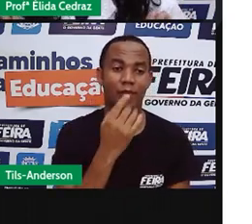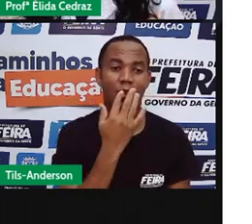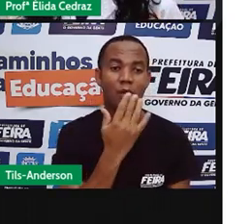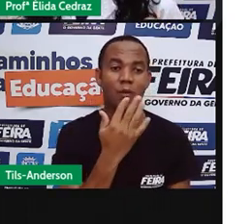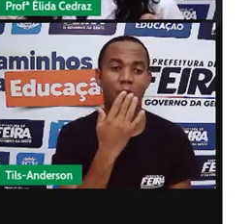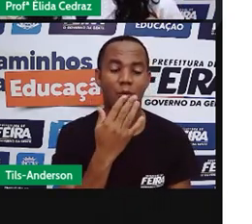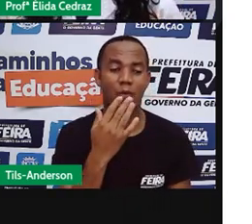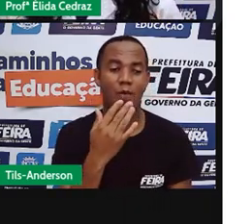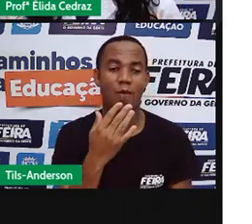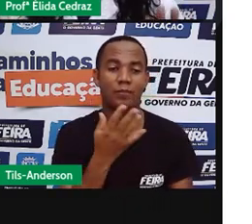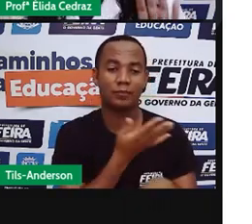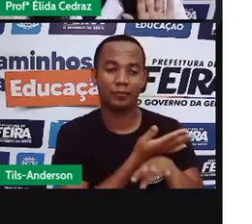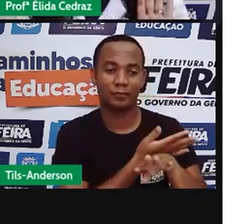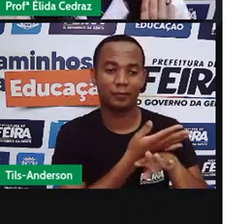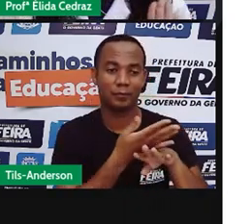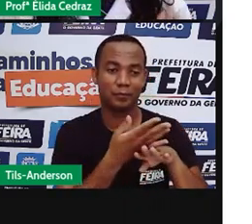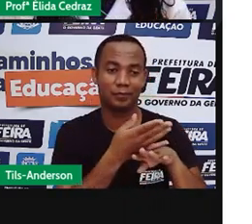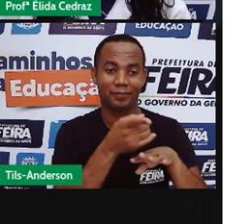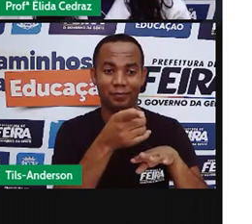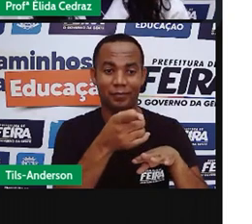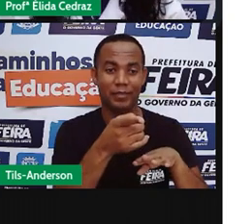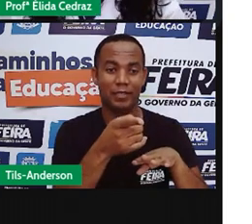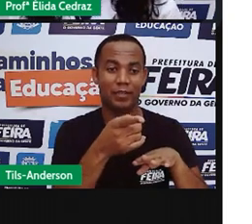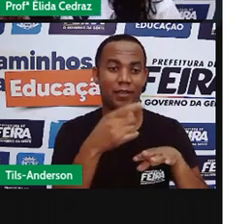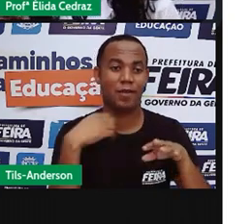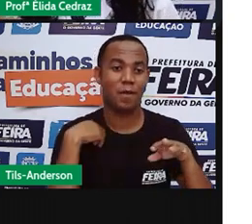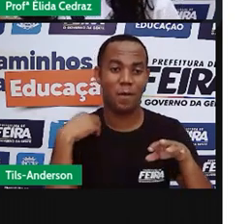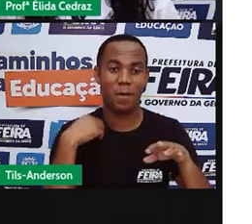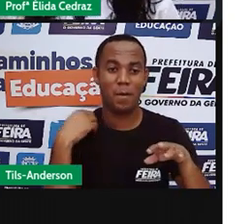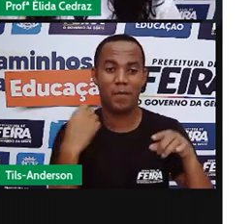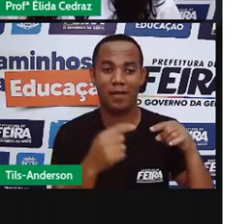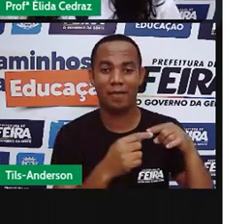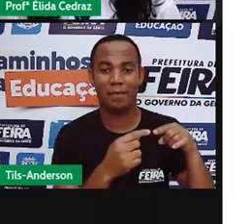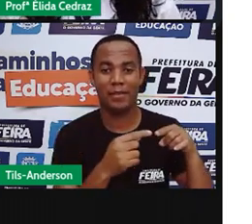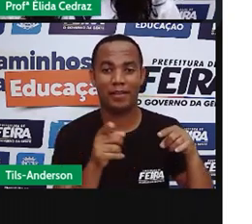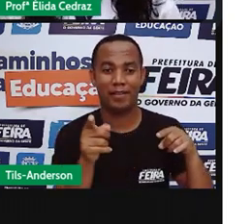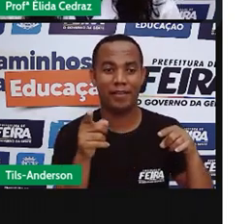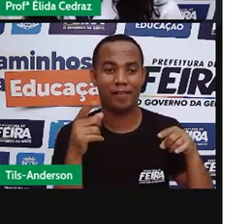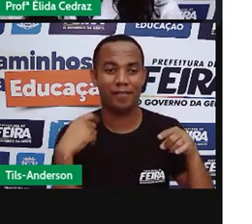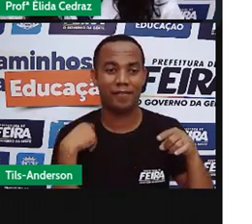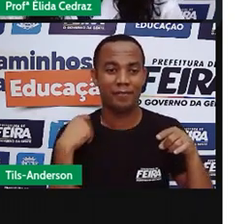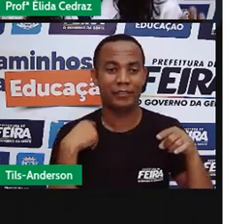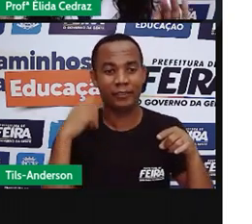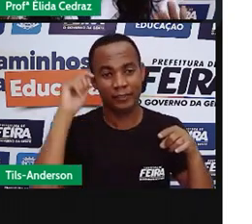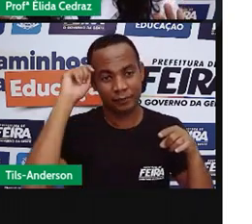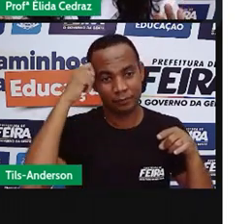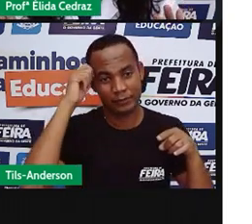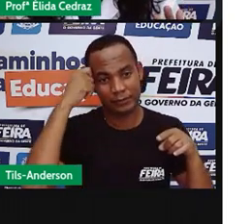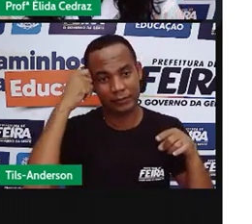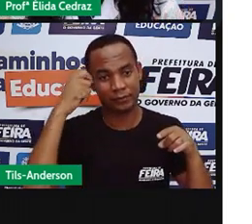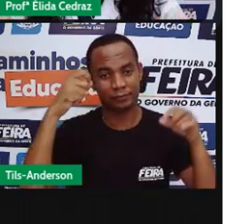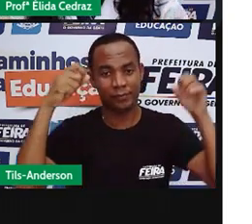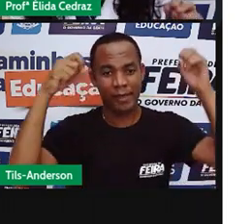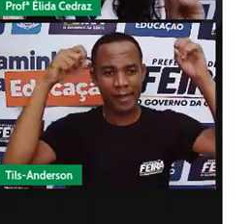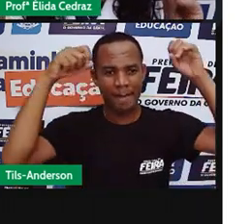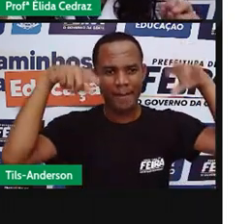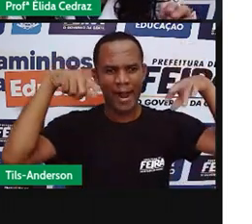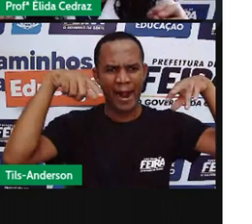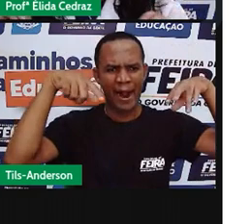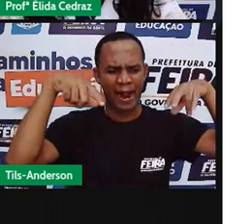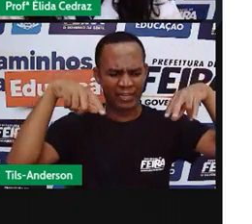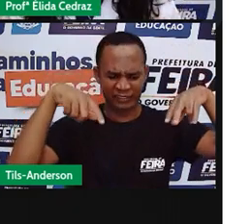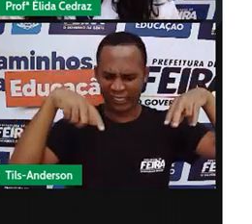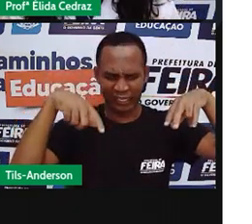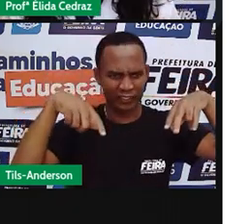duas superfícies, uma clara e a outra escura. E os raios do Sol vão